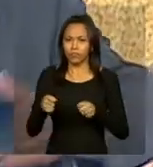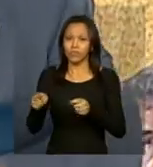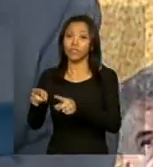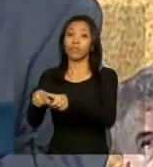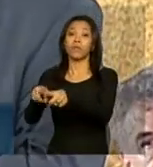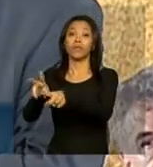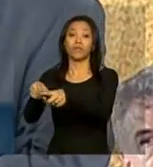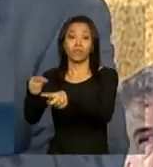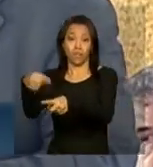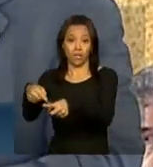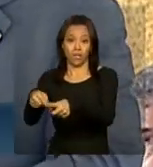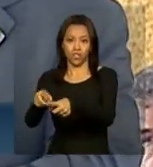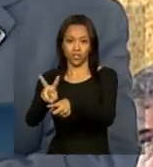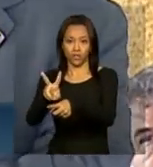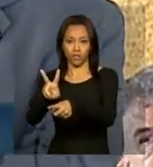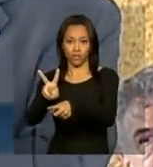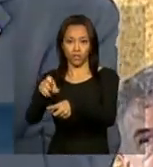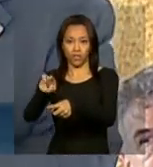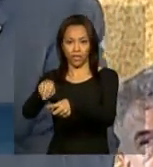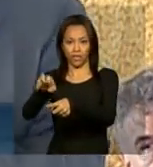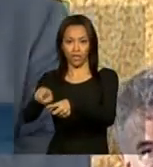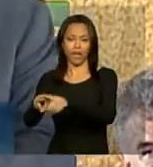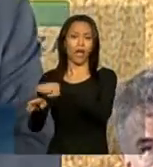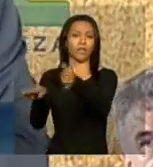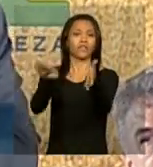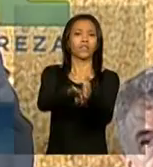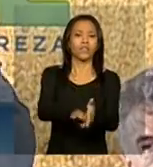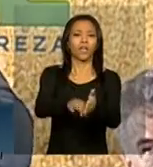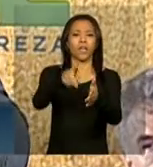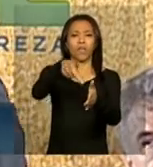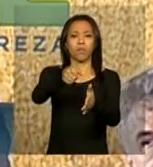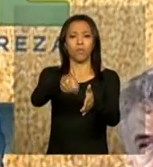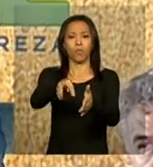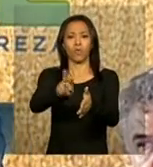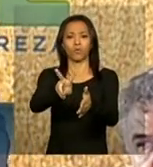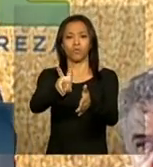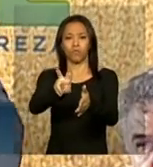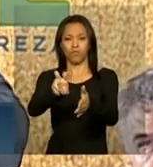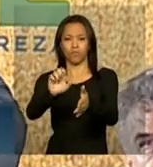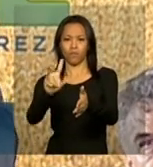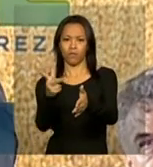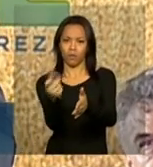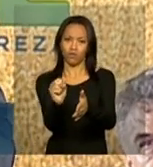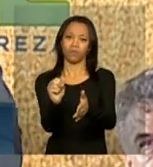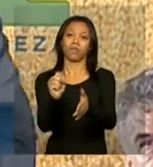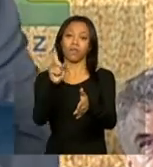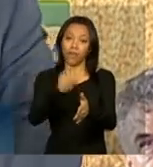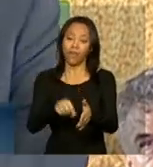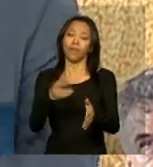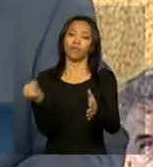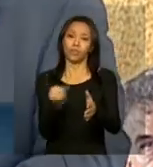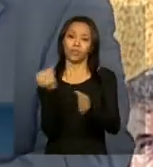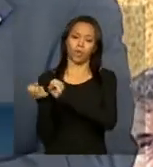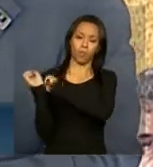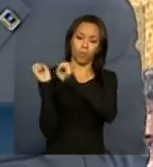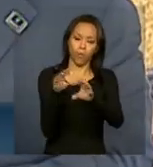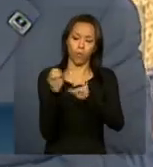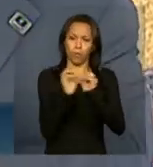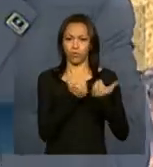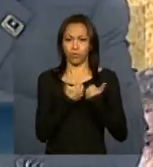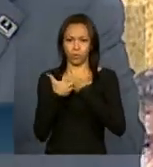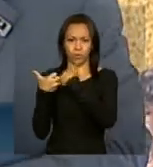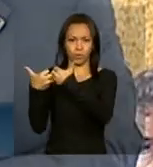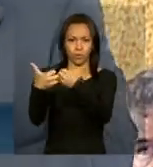até Porto Velho, que é a outra rota de saída da soja. E também, já empresários